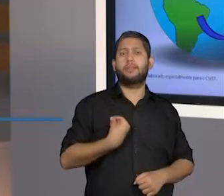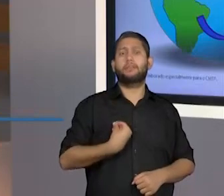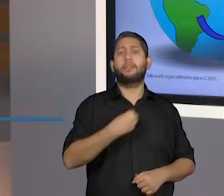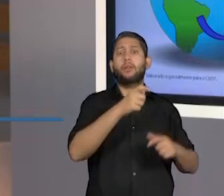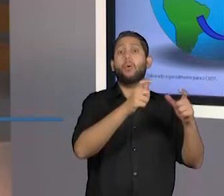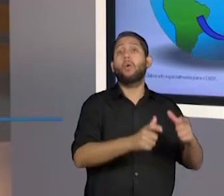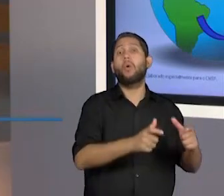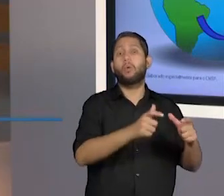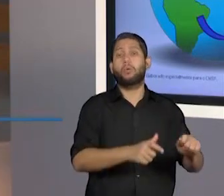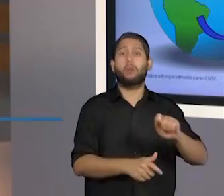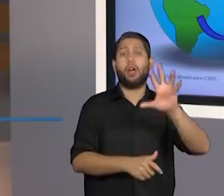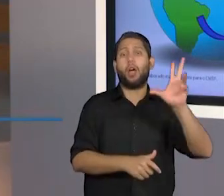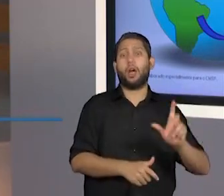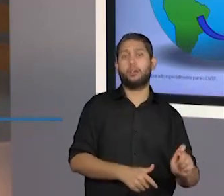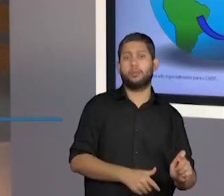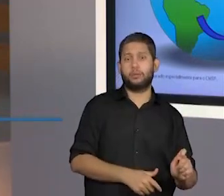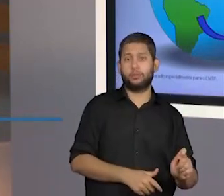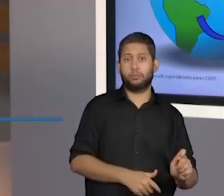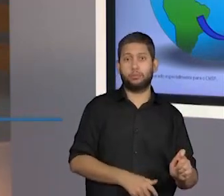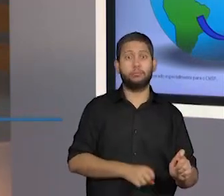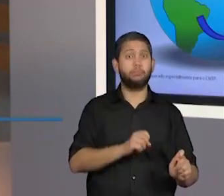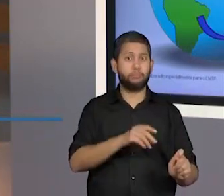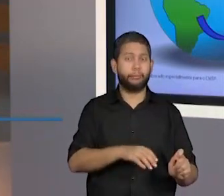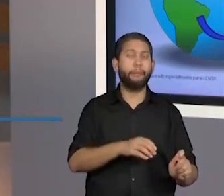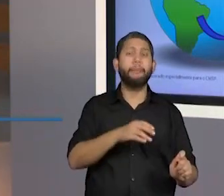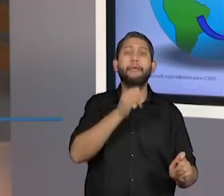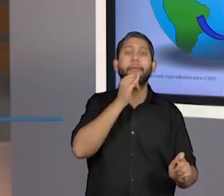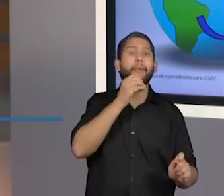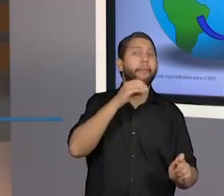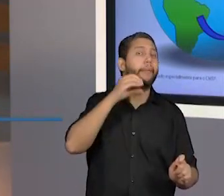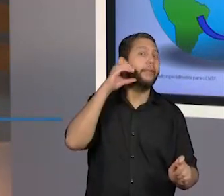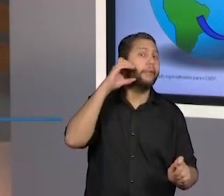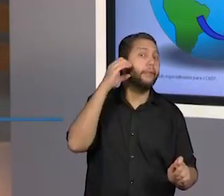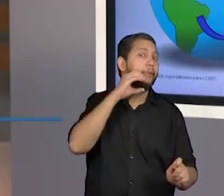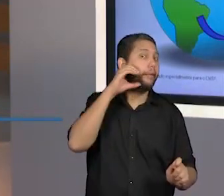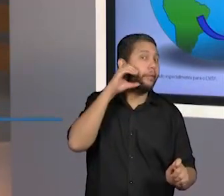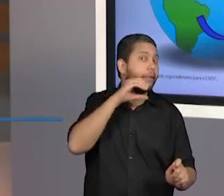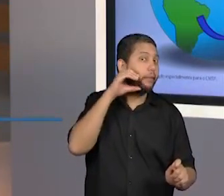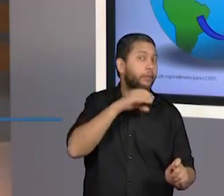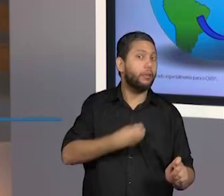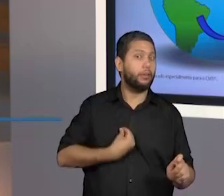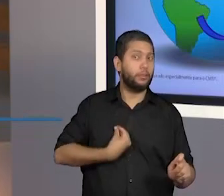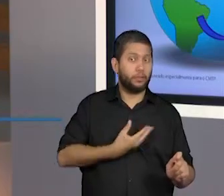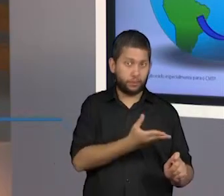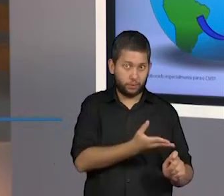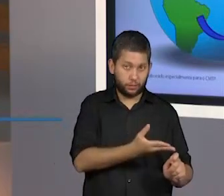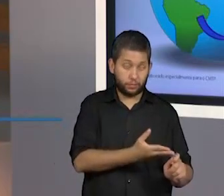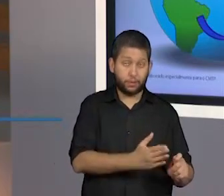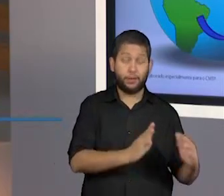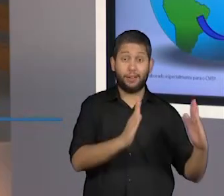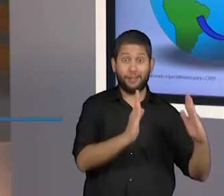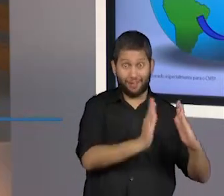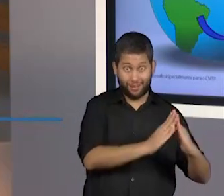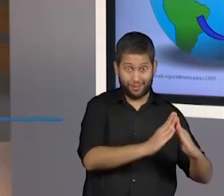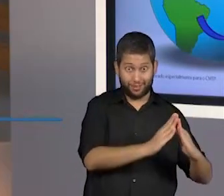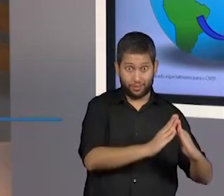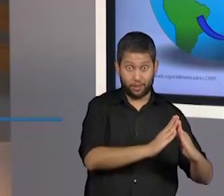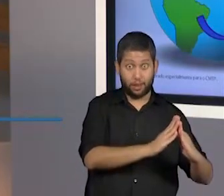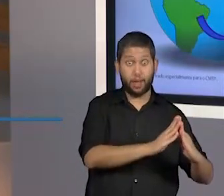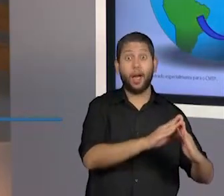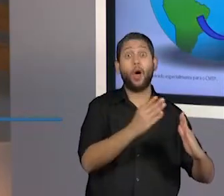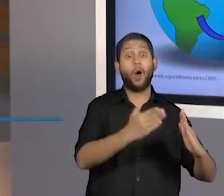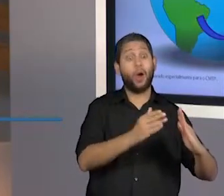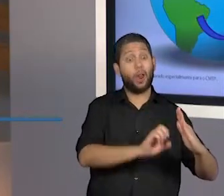imigrante. Uma pessoa que saiu de um outro país e agora fixou moradia no Brasil. Deu para entender a